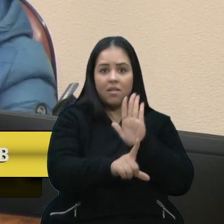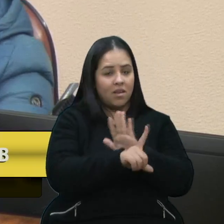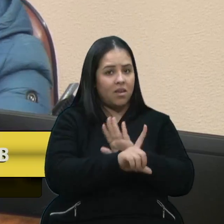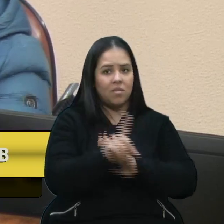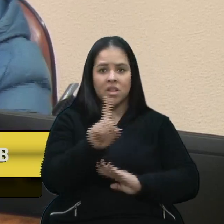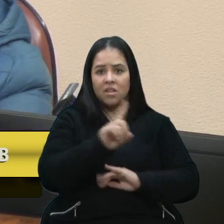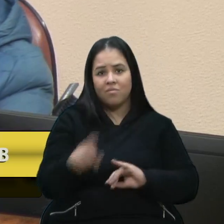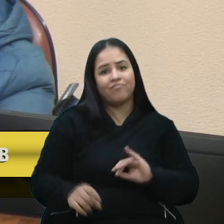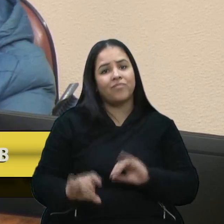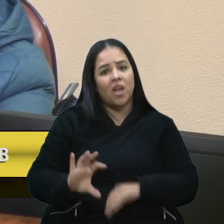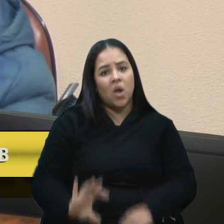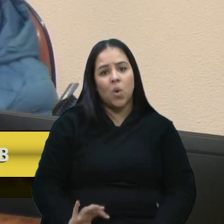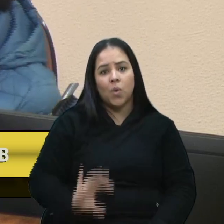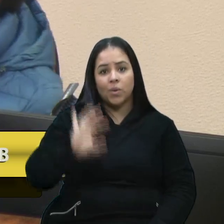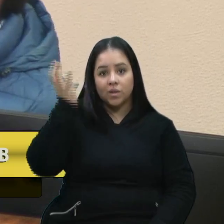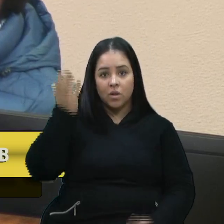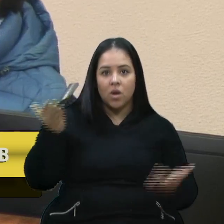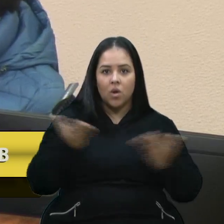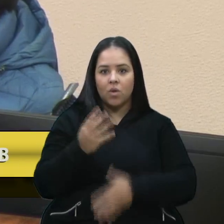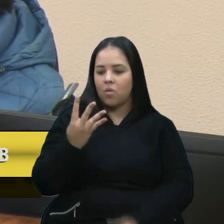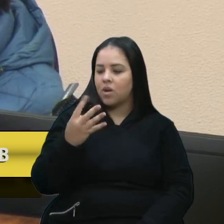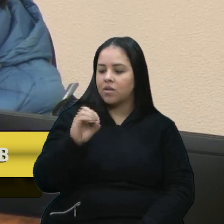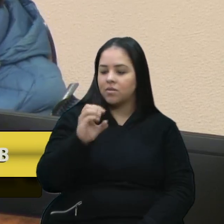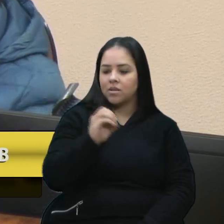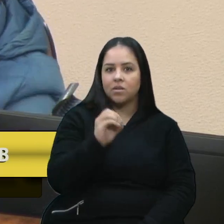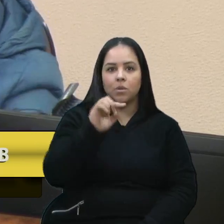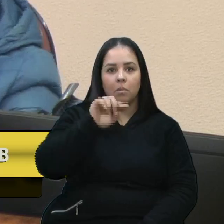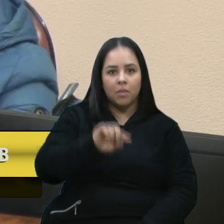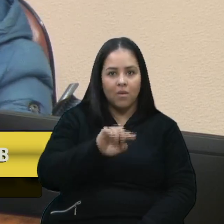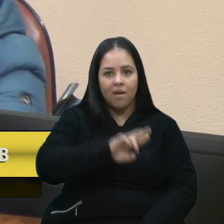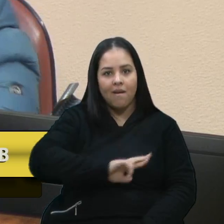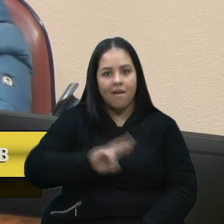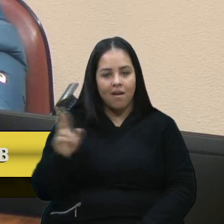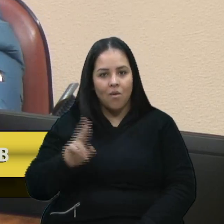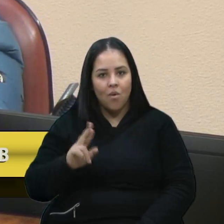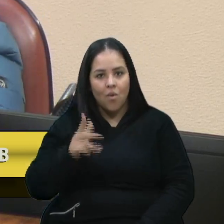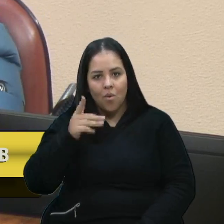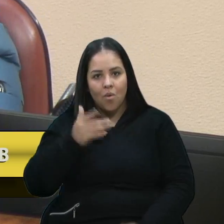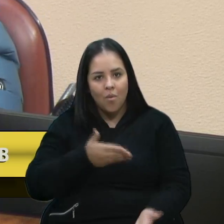acontecendo. Agora, já com esse valor de 400 mil, começa a recuperar,